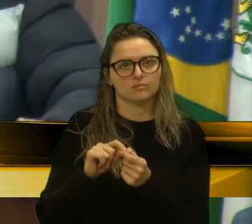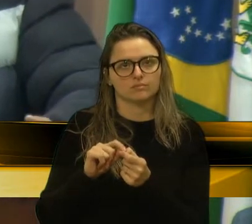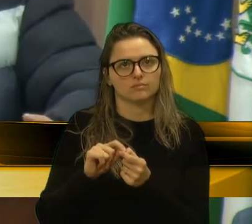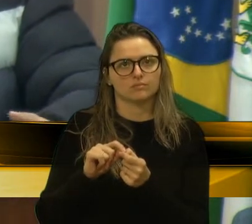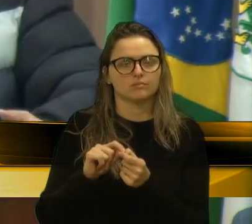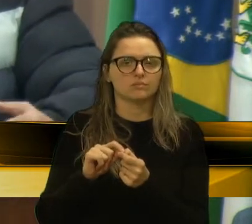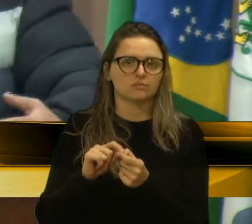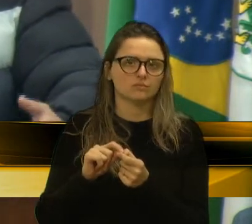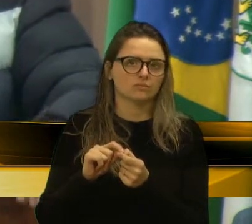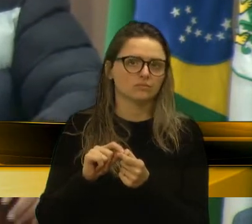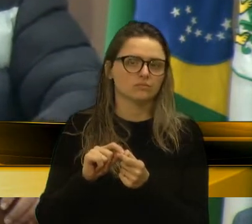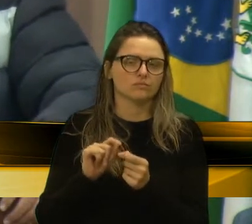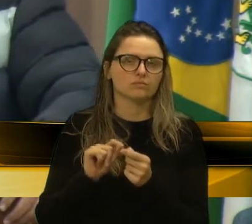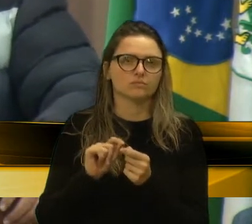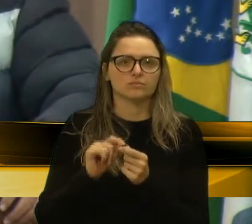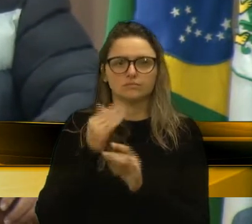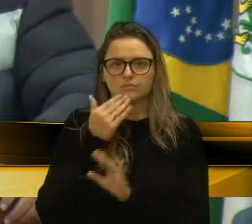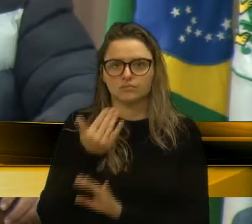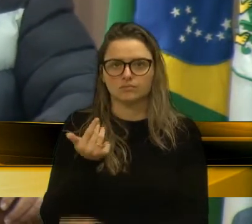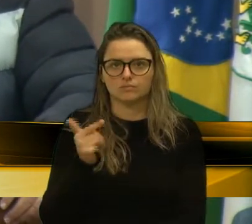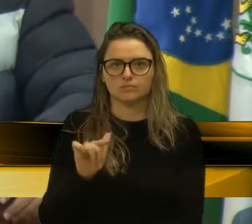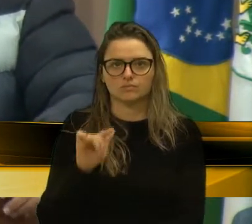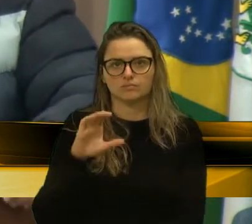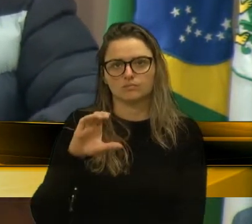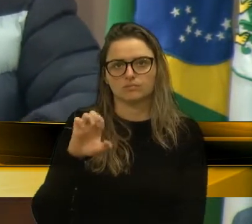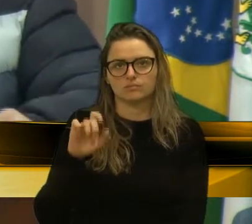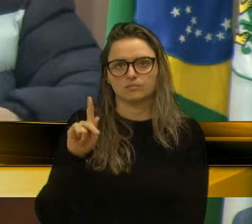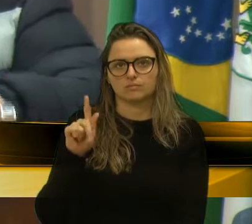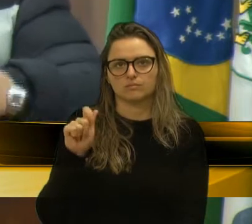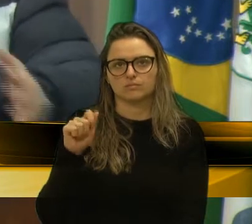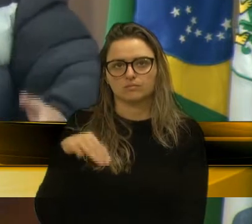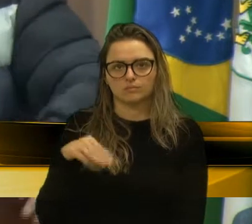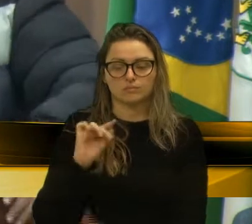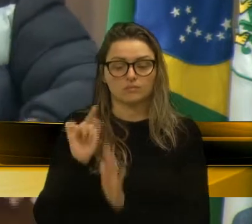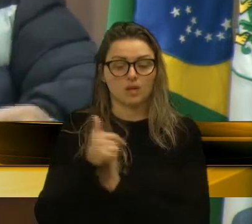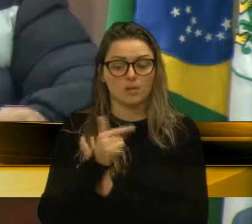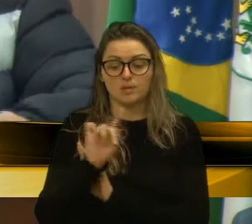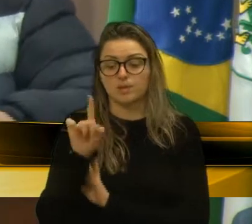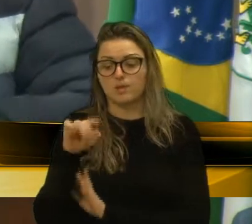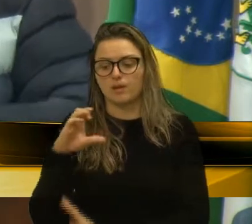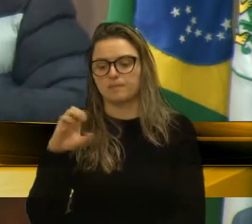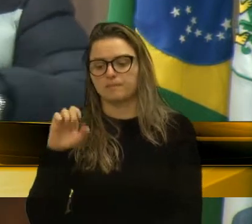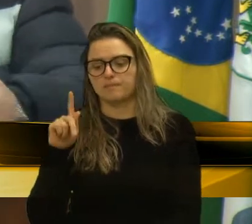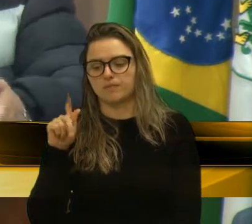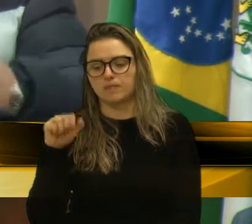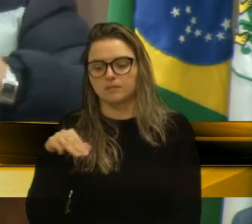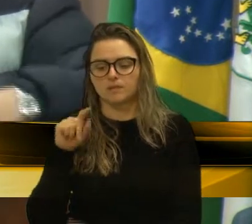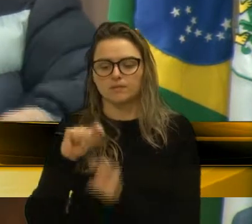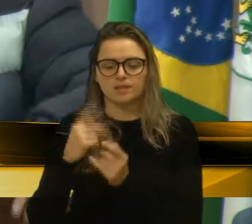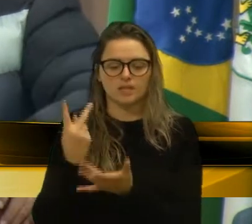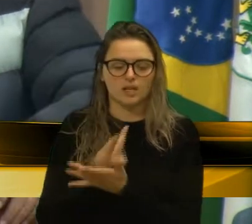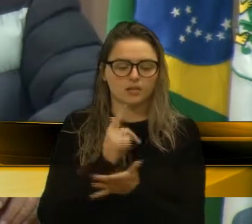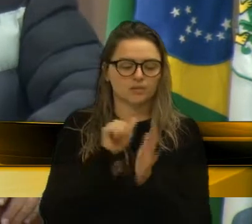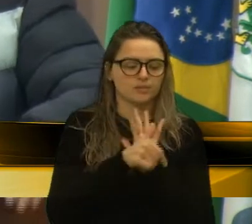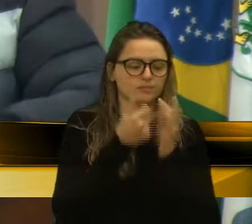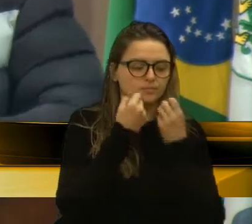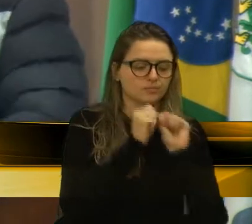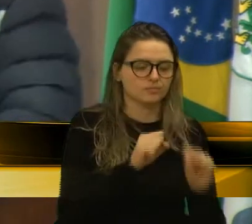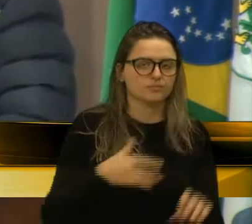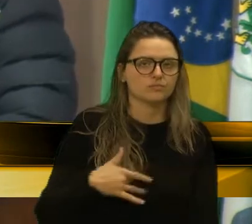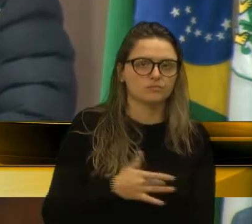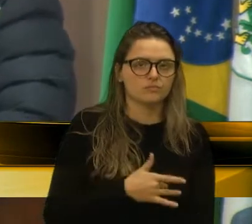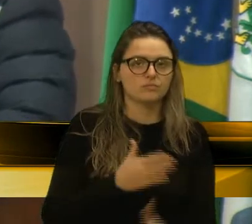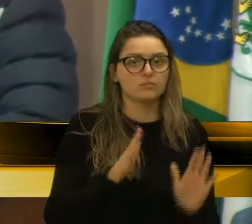encaminhado novamente à CEPLAN. E depois, não é mais para a CEPLAN, foi encaminhado errado, tinha que ser para a Secretaria de